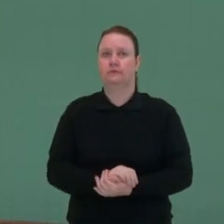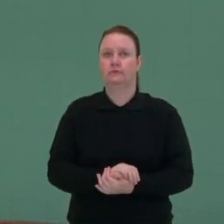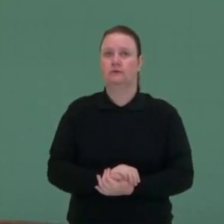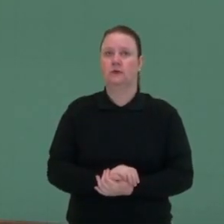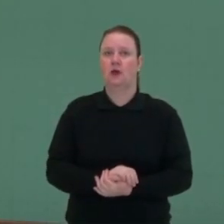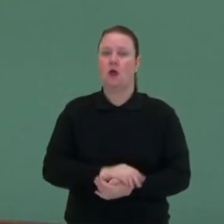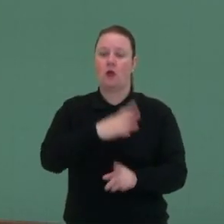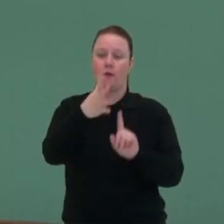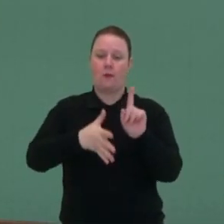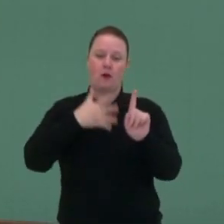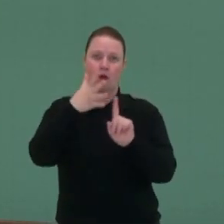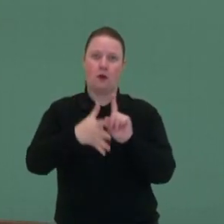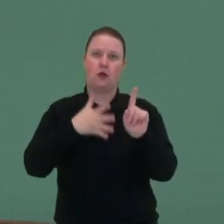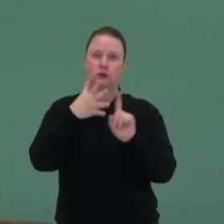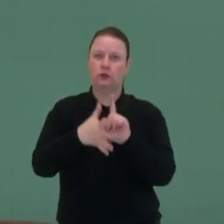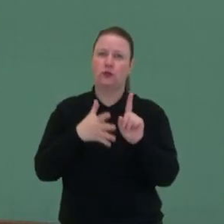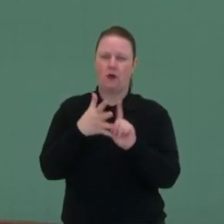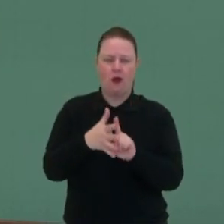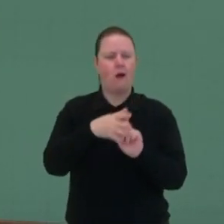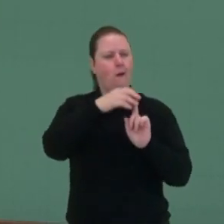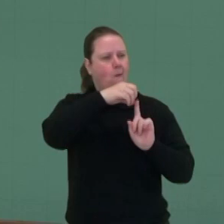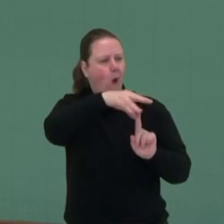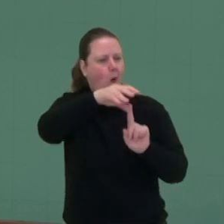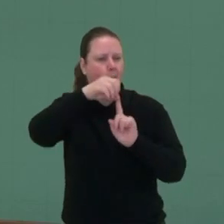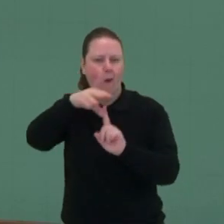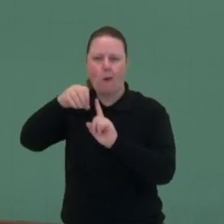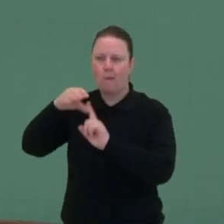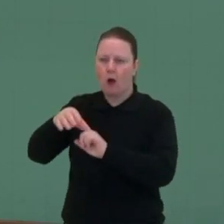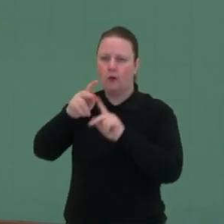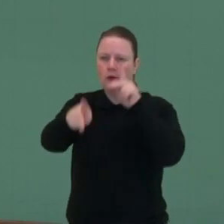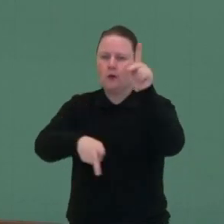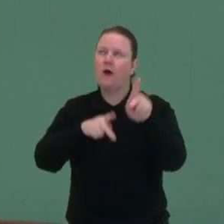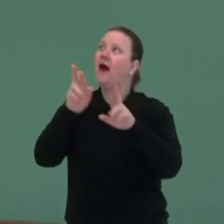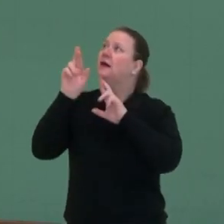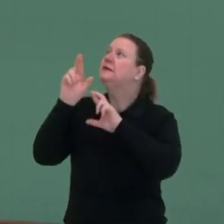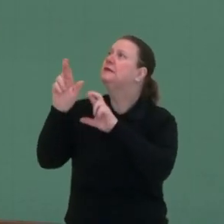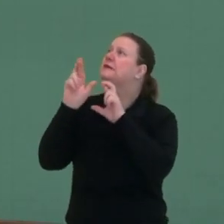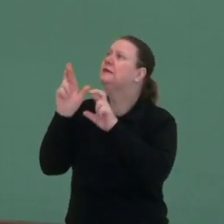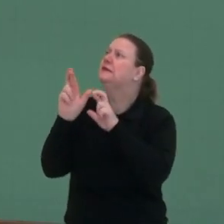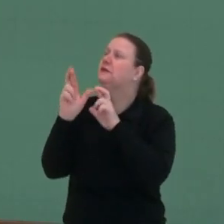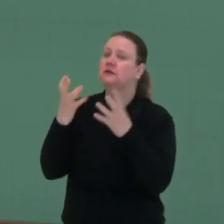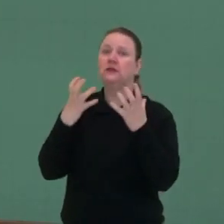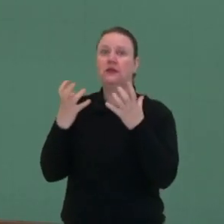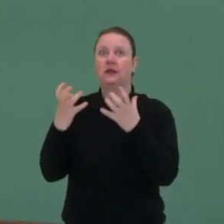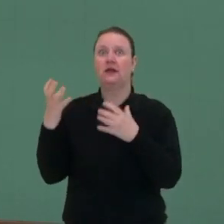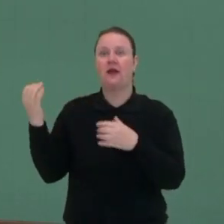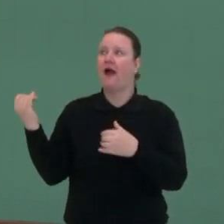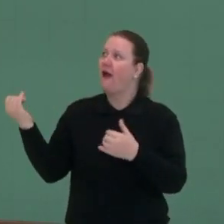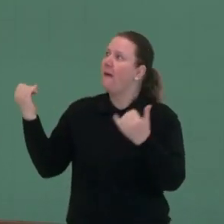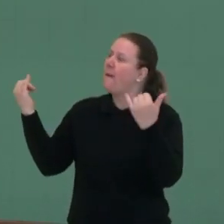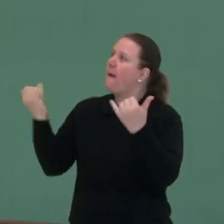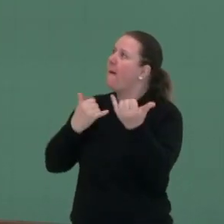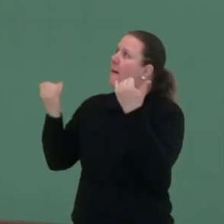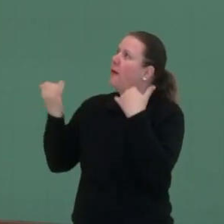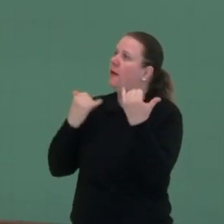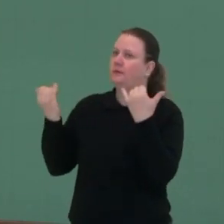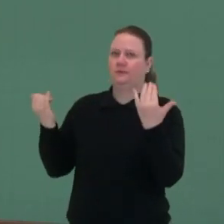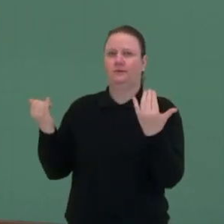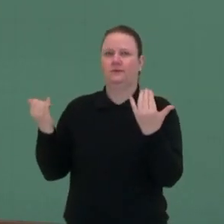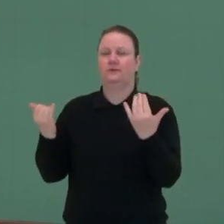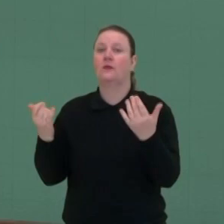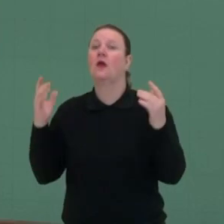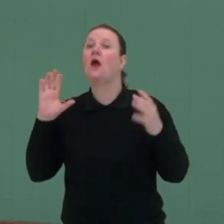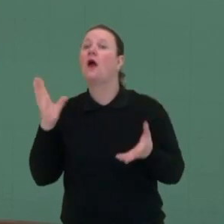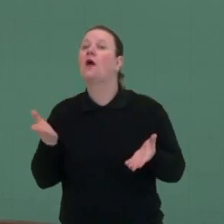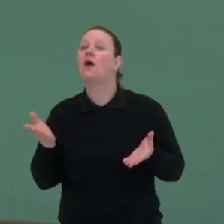o discurso que estava se esperando. Então ele apresentou um discurso que a população esperava ouvir. E para você entender